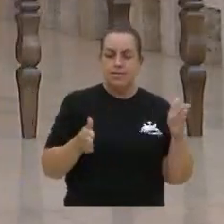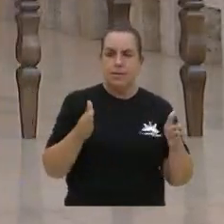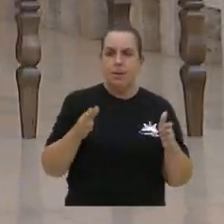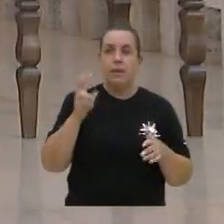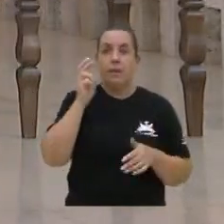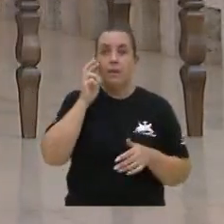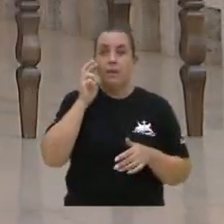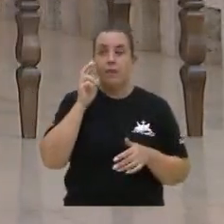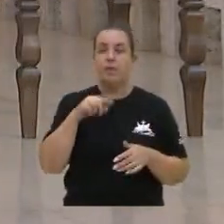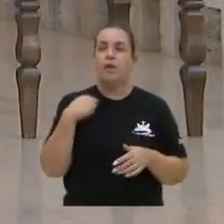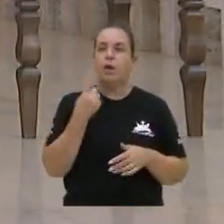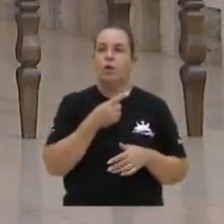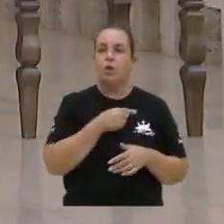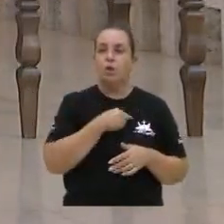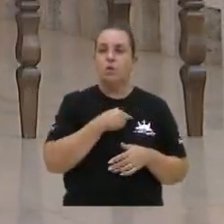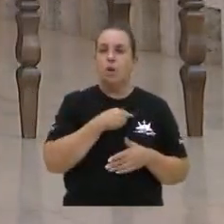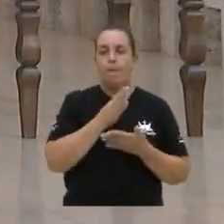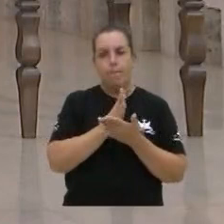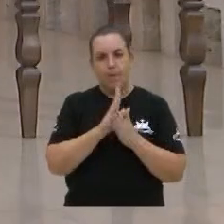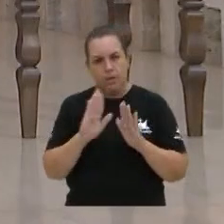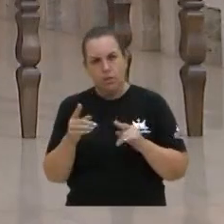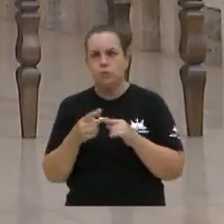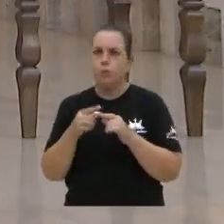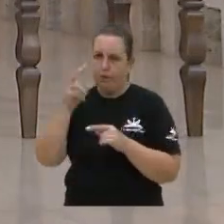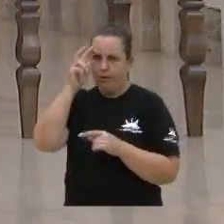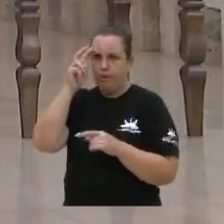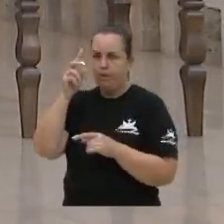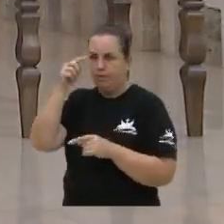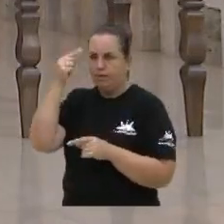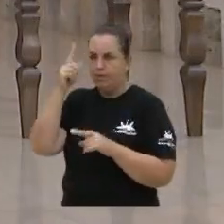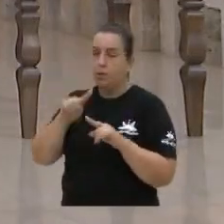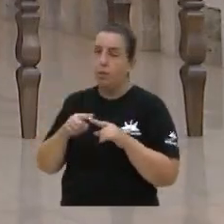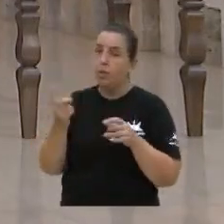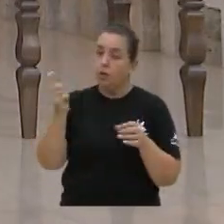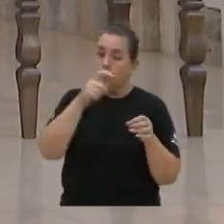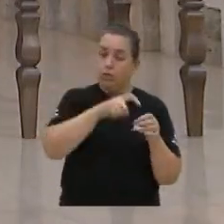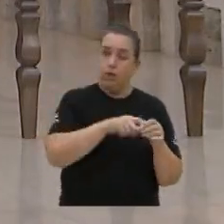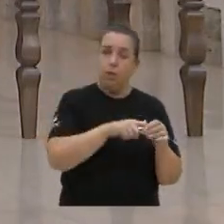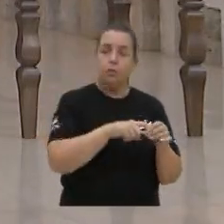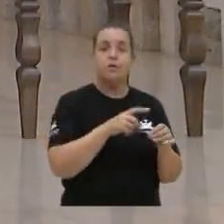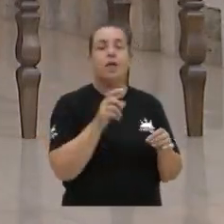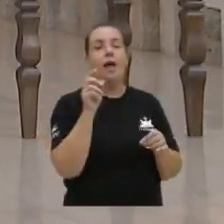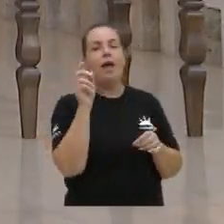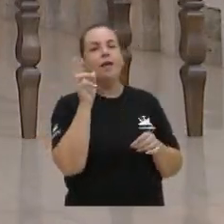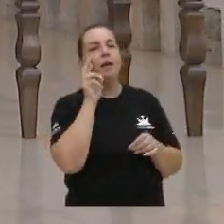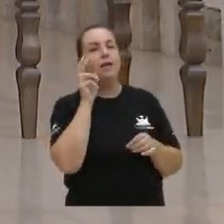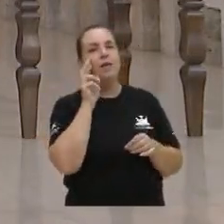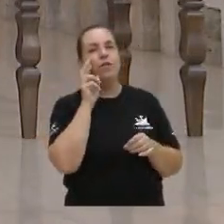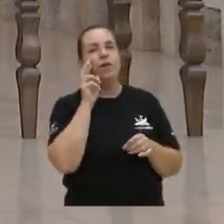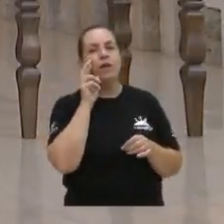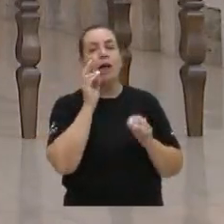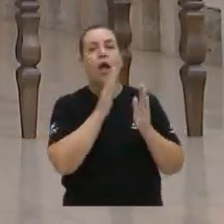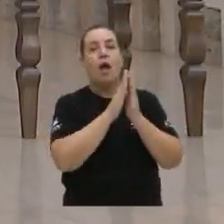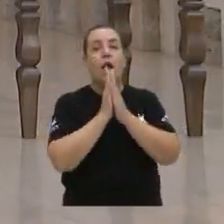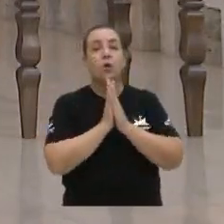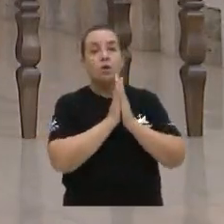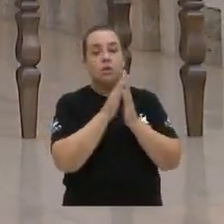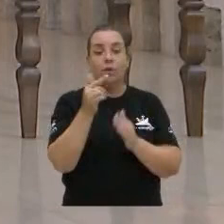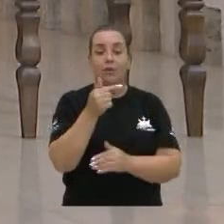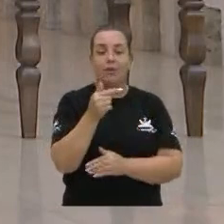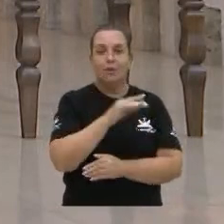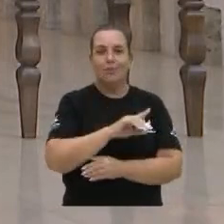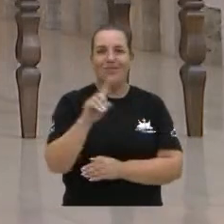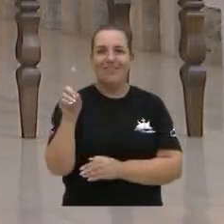quinta-feira, nós interrompemos porque foi quinta-feira santa, nós teremos quinta-feira o sétimo